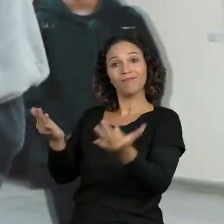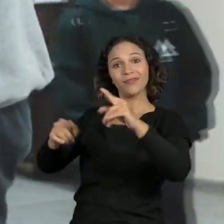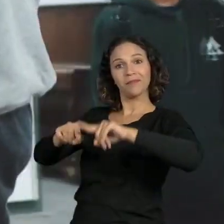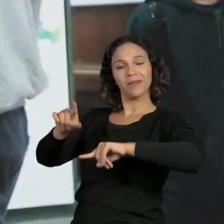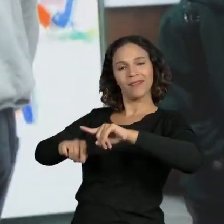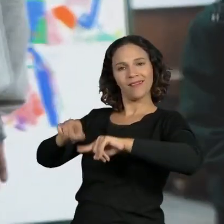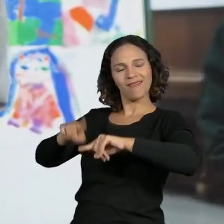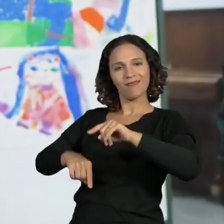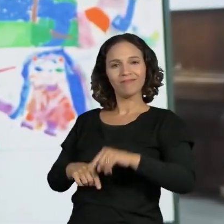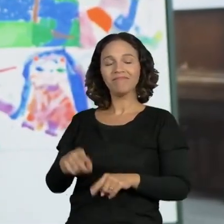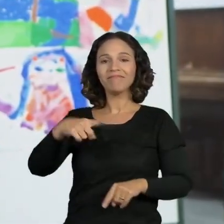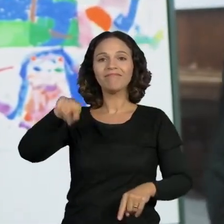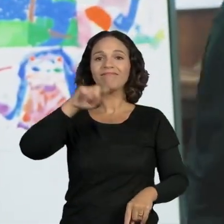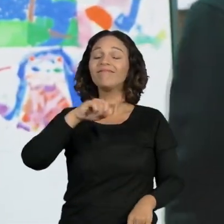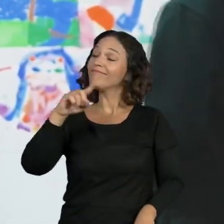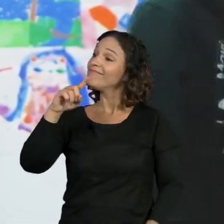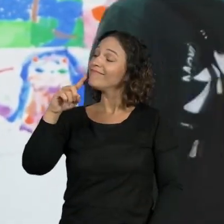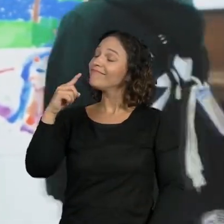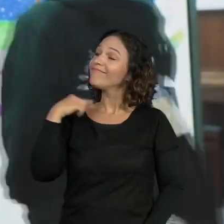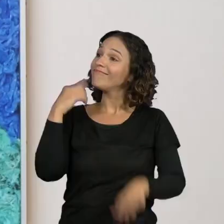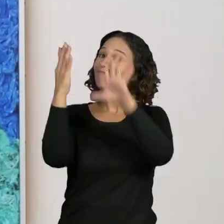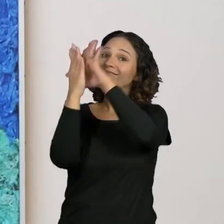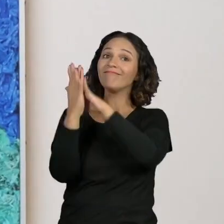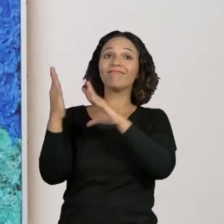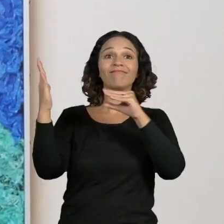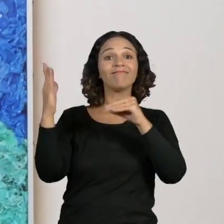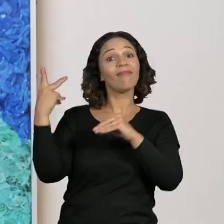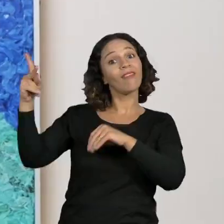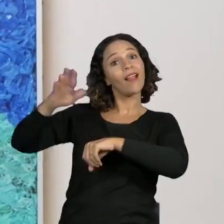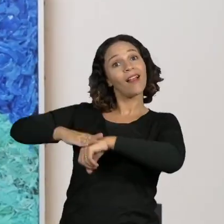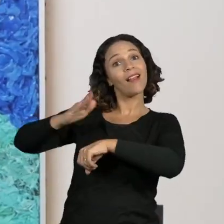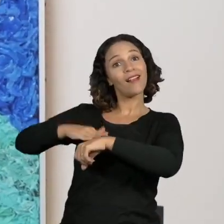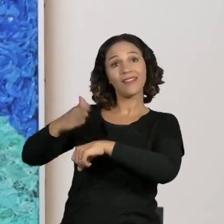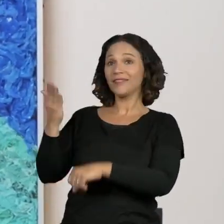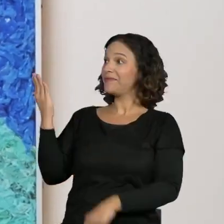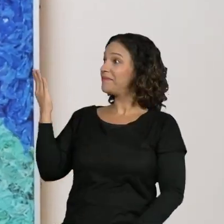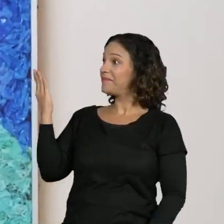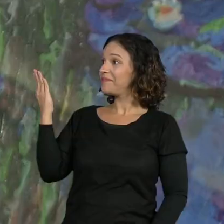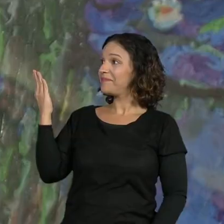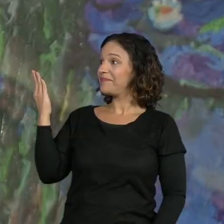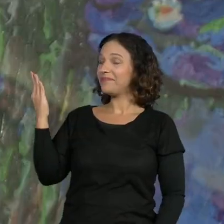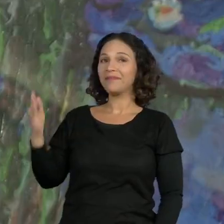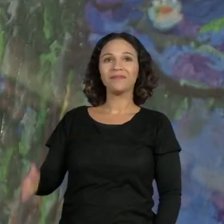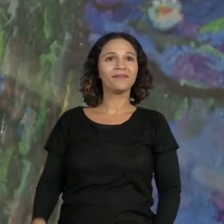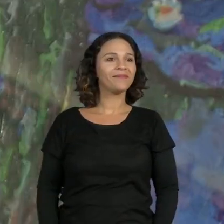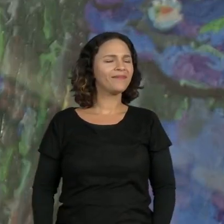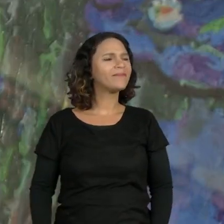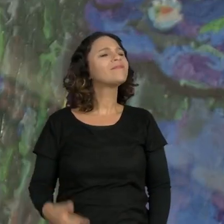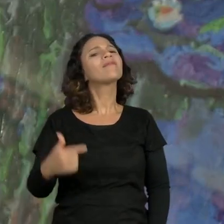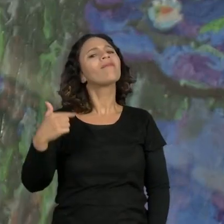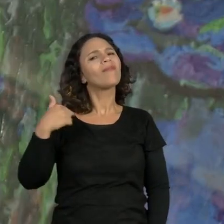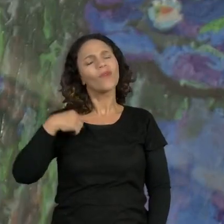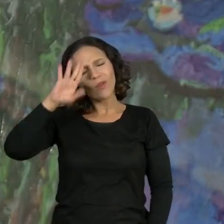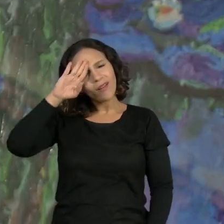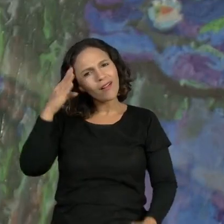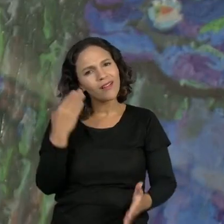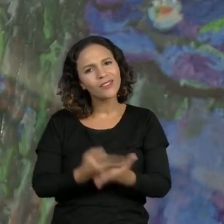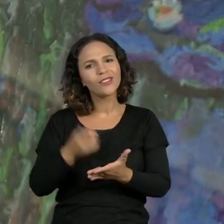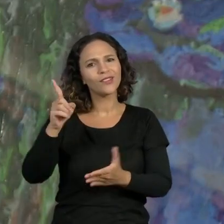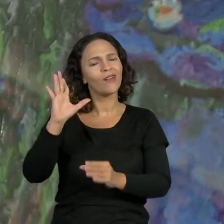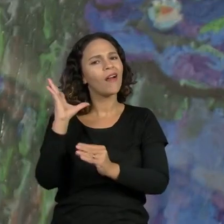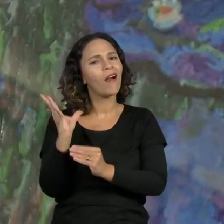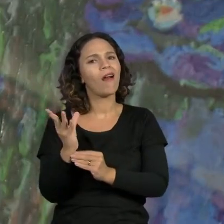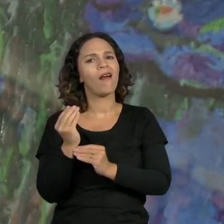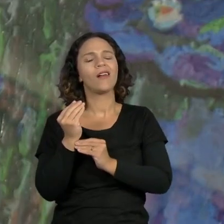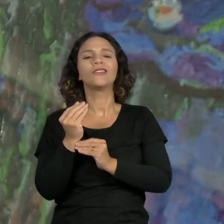Para inspirar os alunos, Eduardo Surur leva os próprios quadros. Eu sempre acreditei que a arte ela tem um